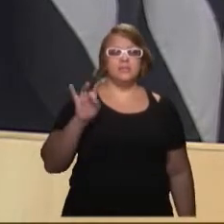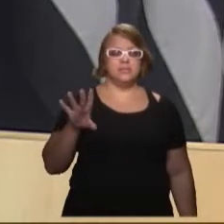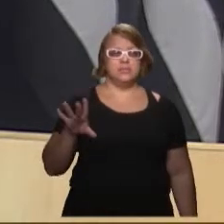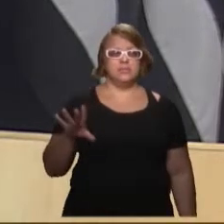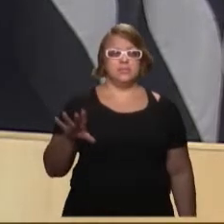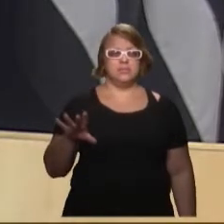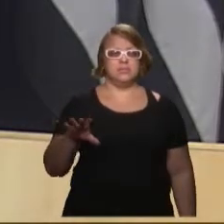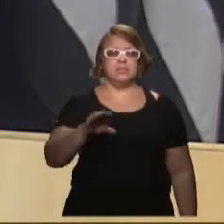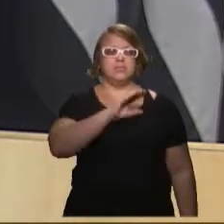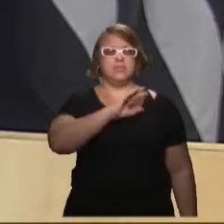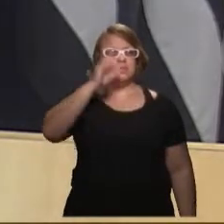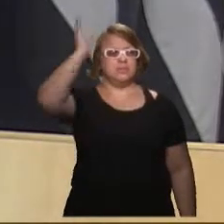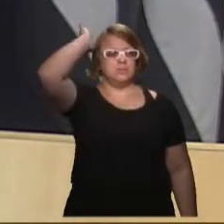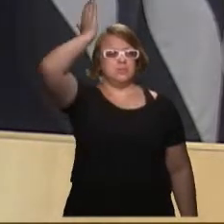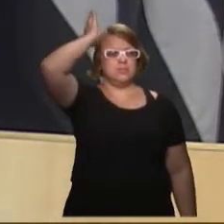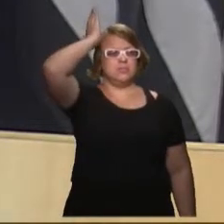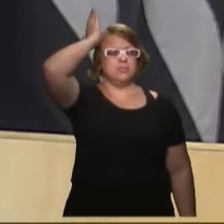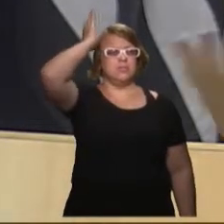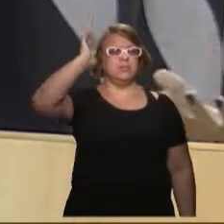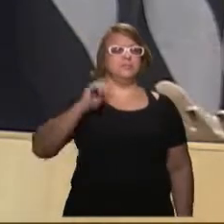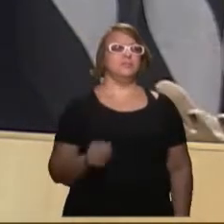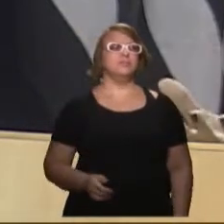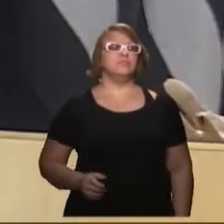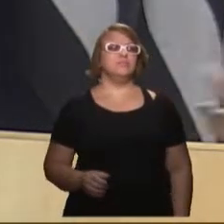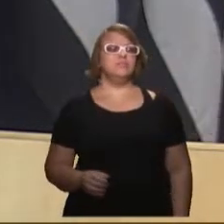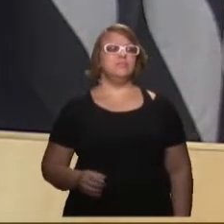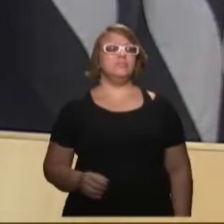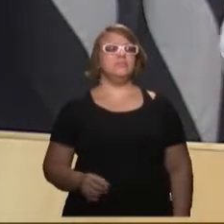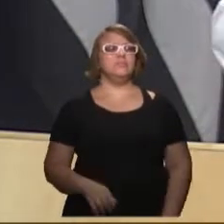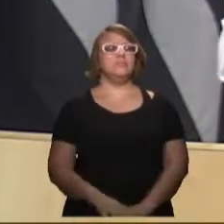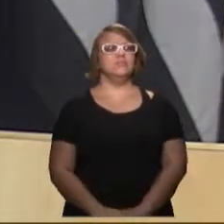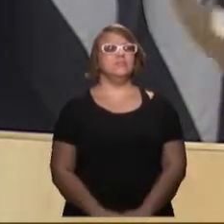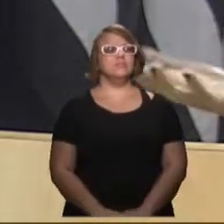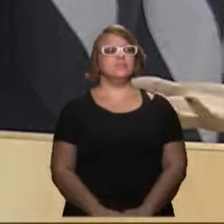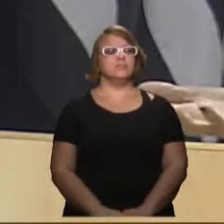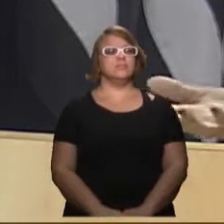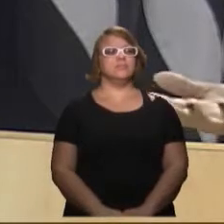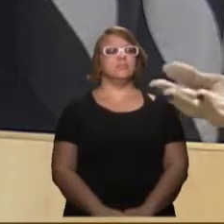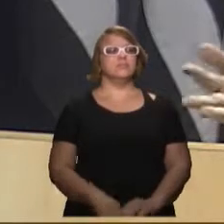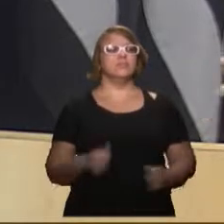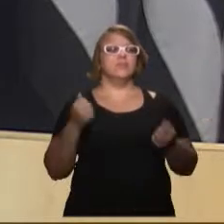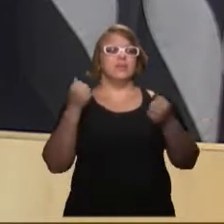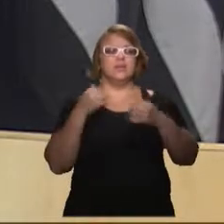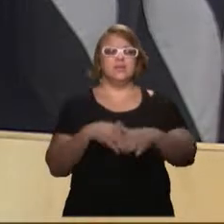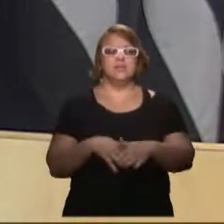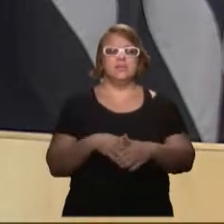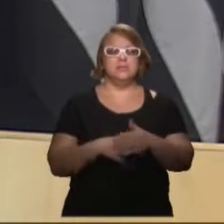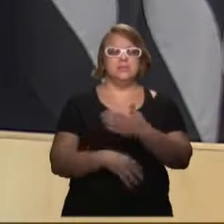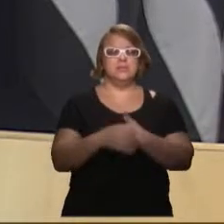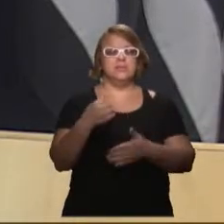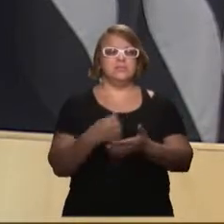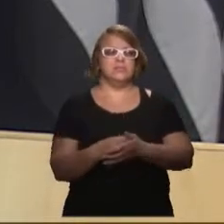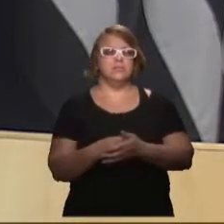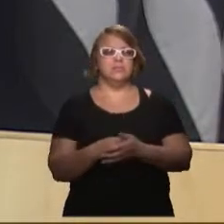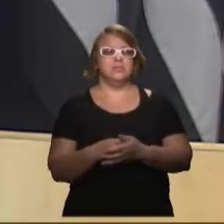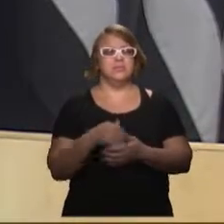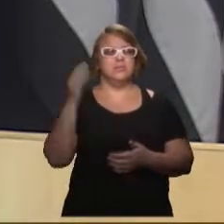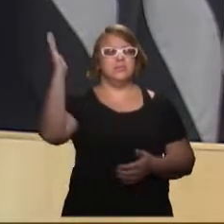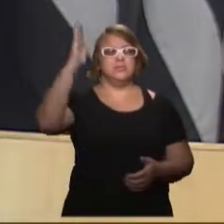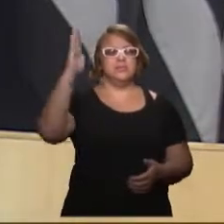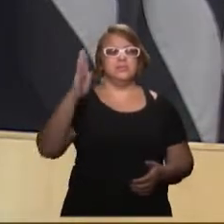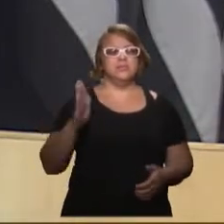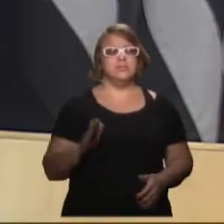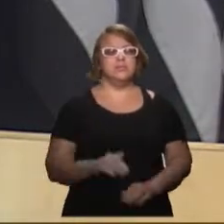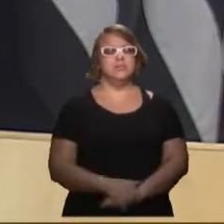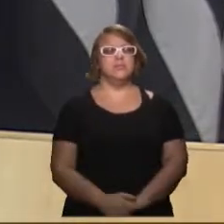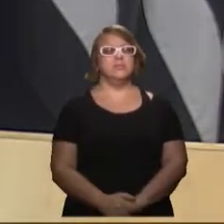aqui, e como o concurso é para todo o território nacional, então a gente abre muito. E aí a minha preocupação é, quando